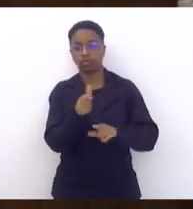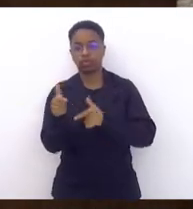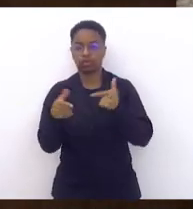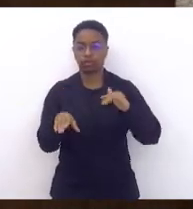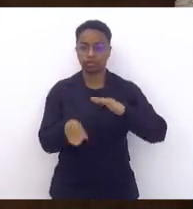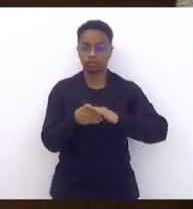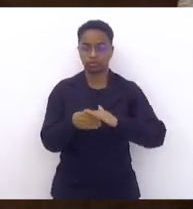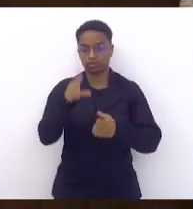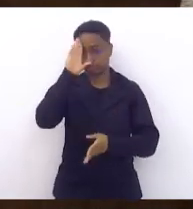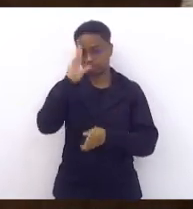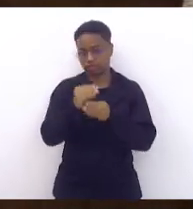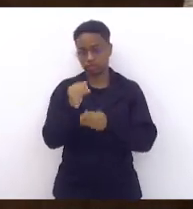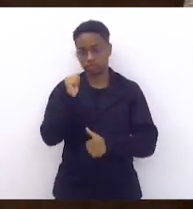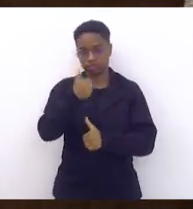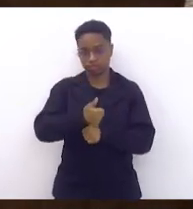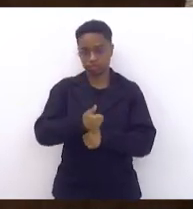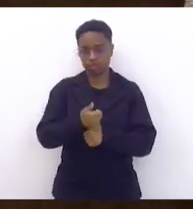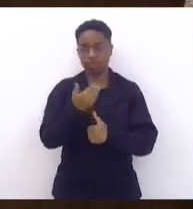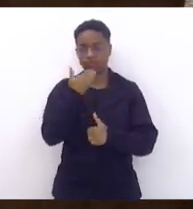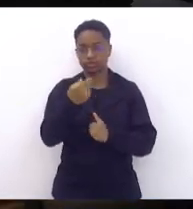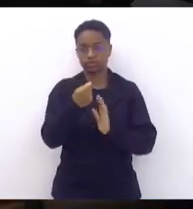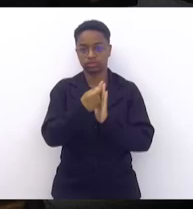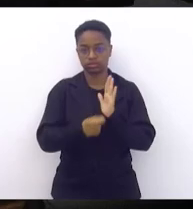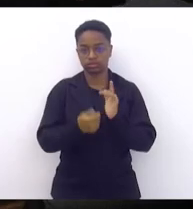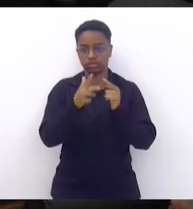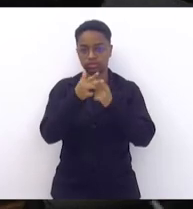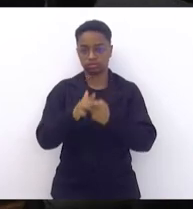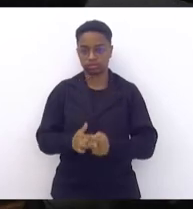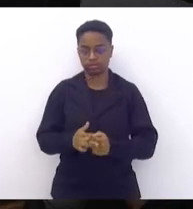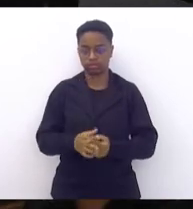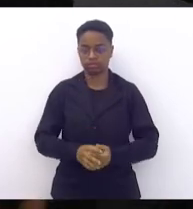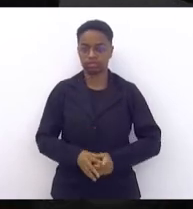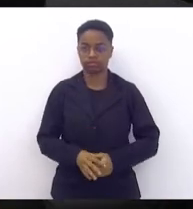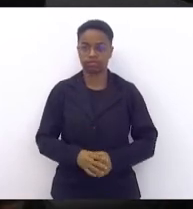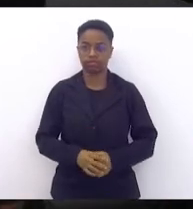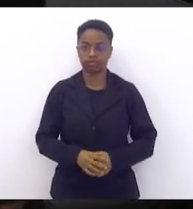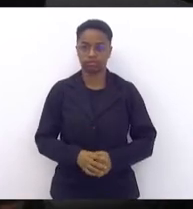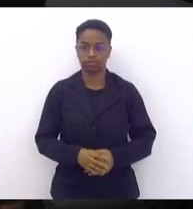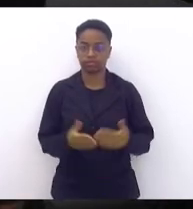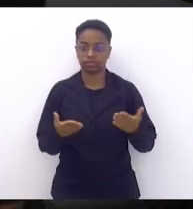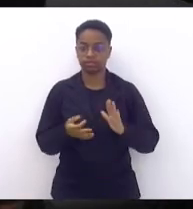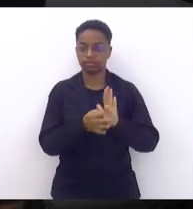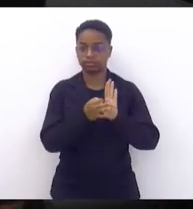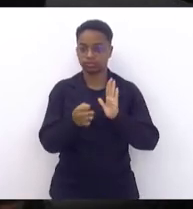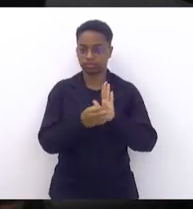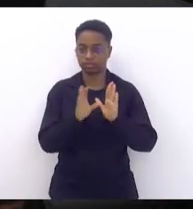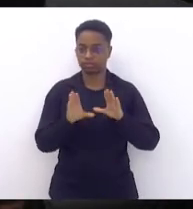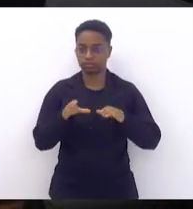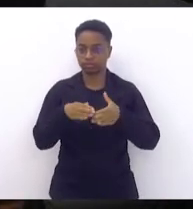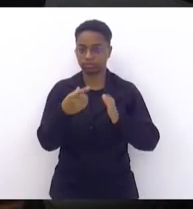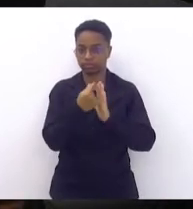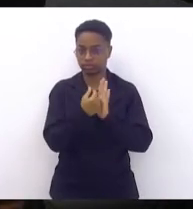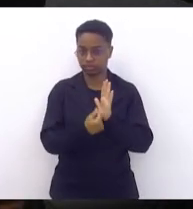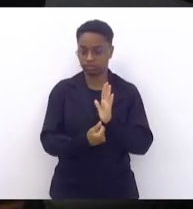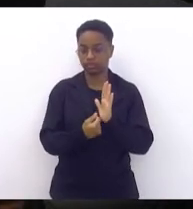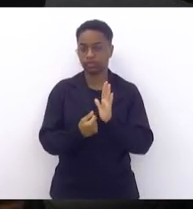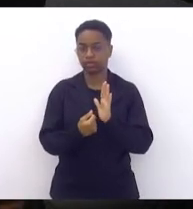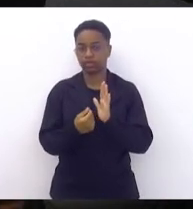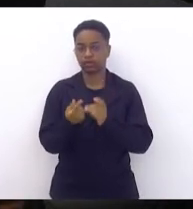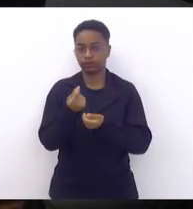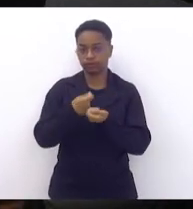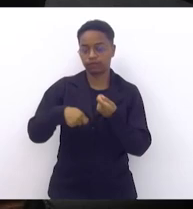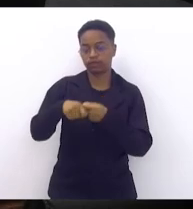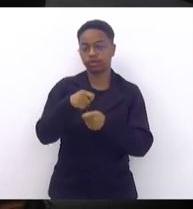por substitutivo, pedindo forma final de redação, presidente. Muito obrigado, deputado. Para emitir parecer pela Comissão de Orçamento, Finanças,